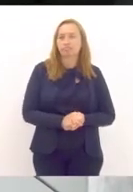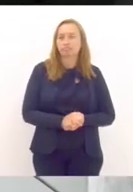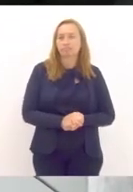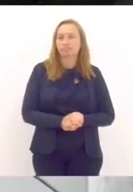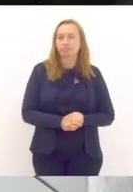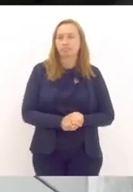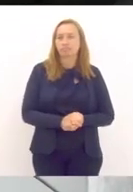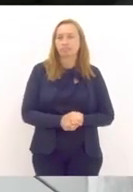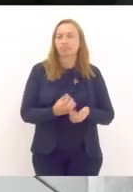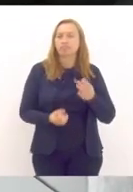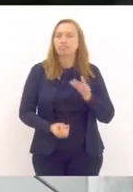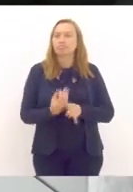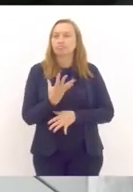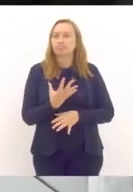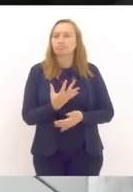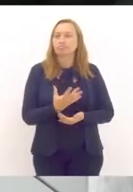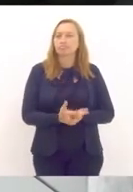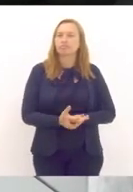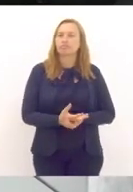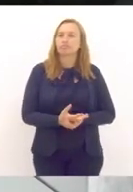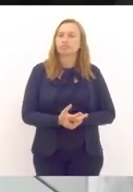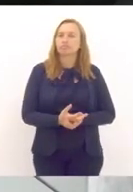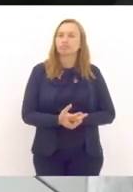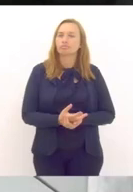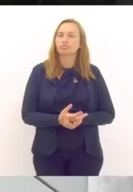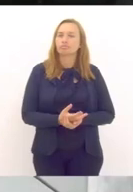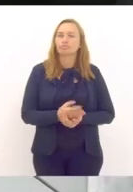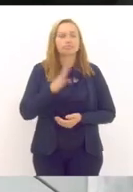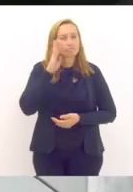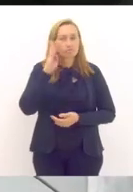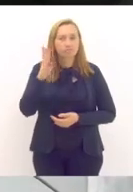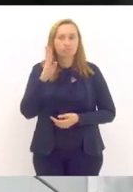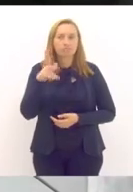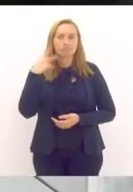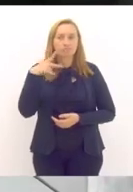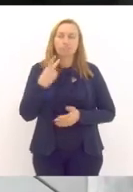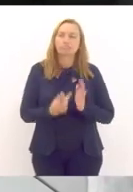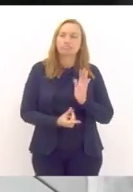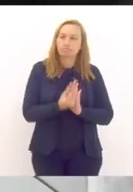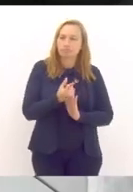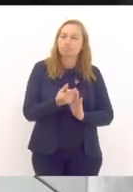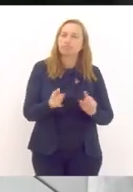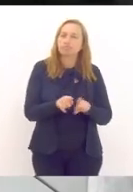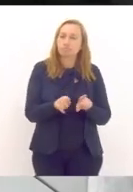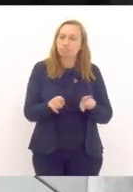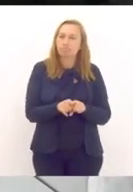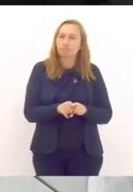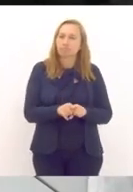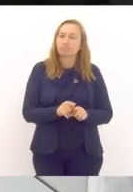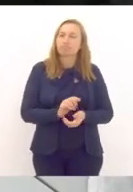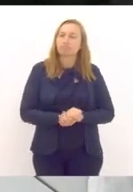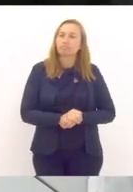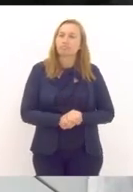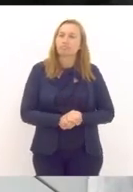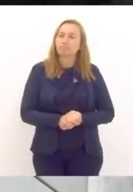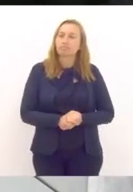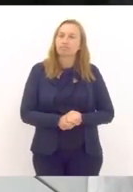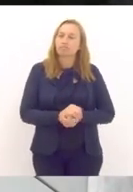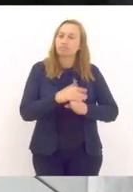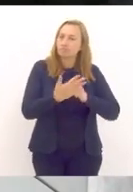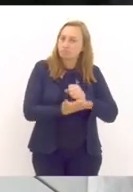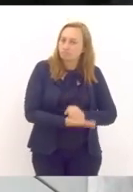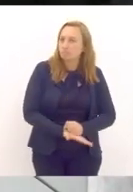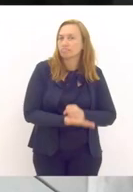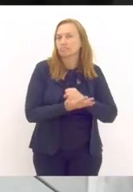uma construção para que a prioridade política no orçamento também garanta uma